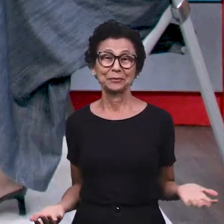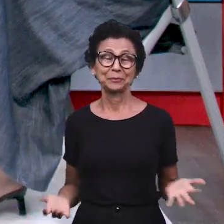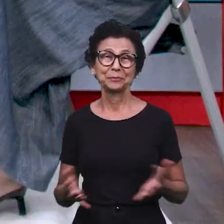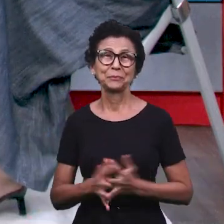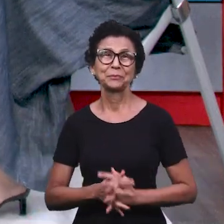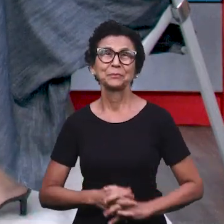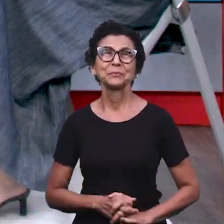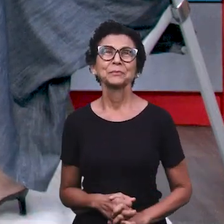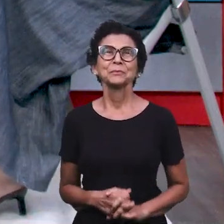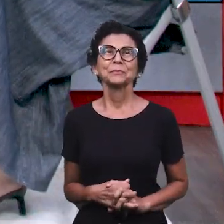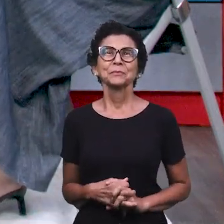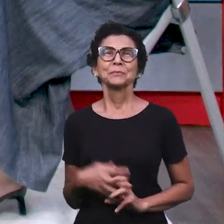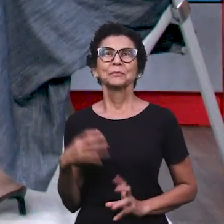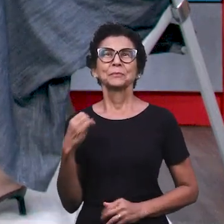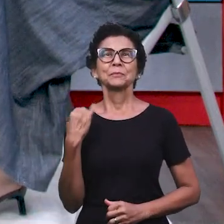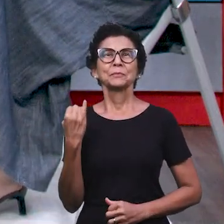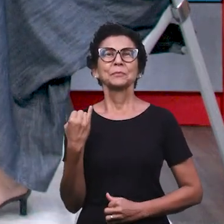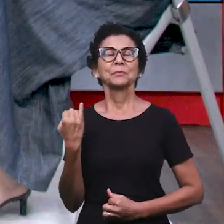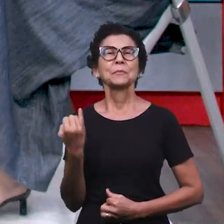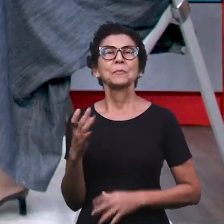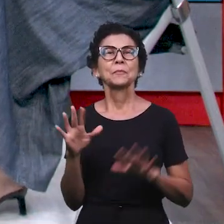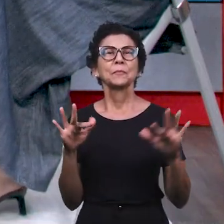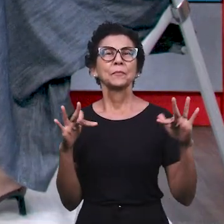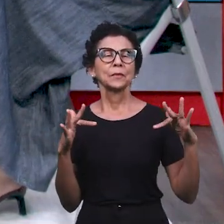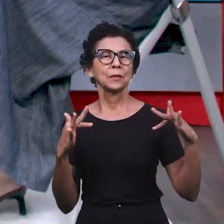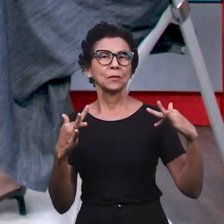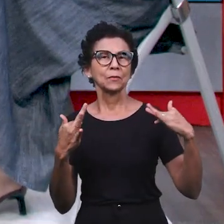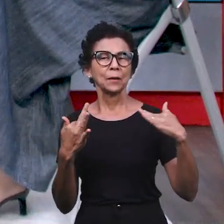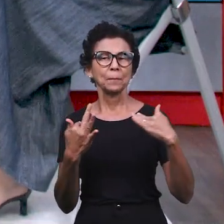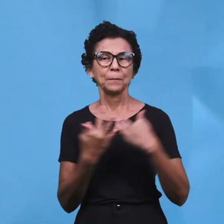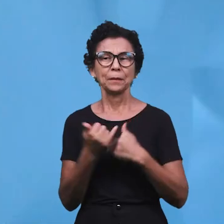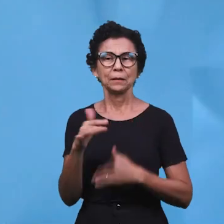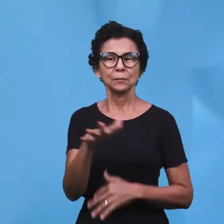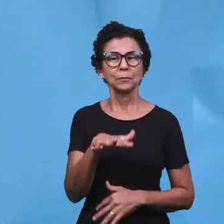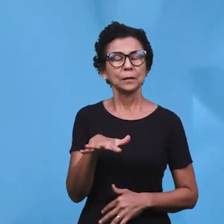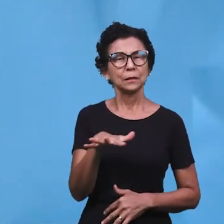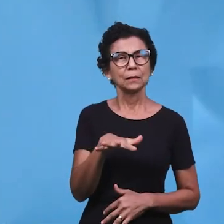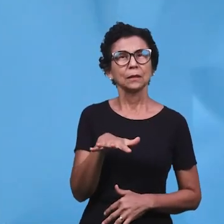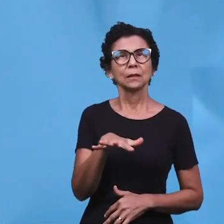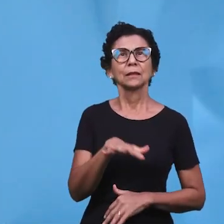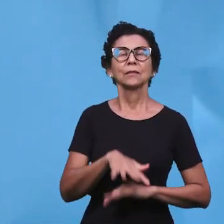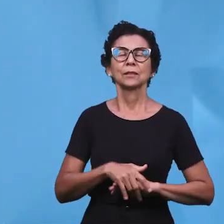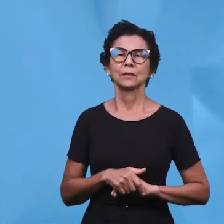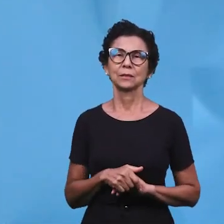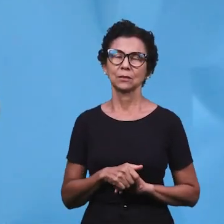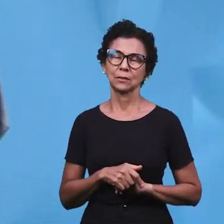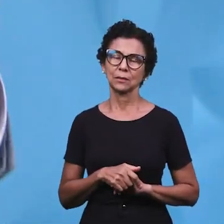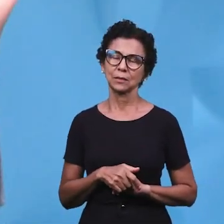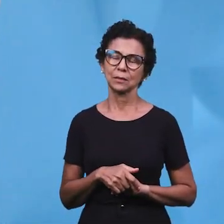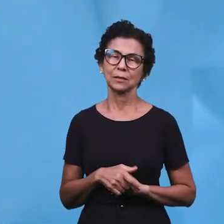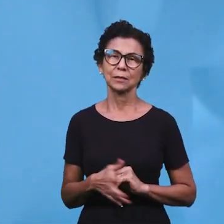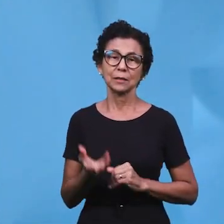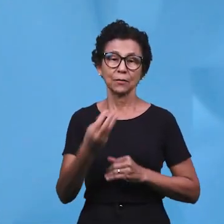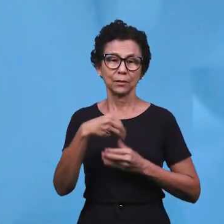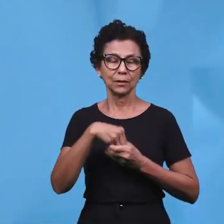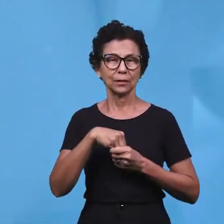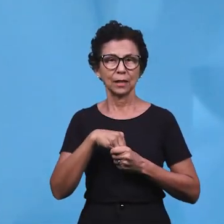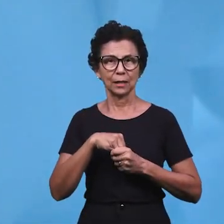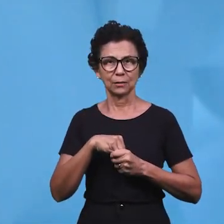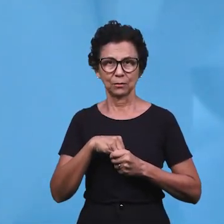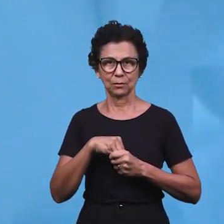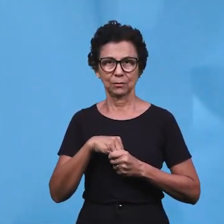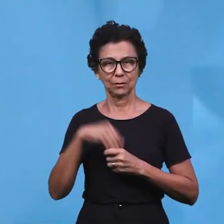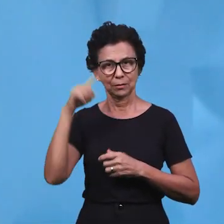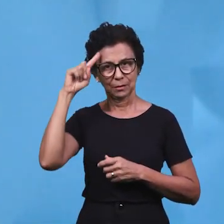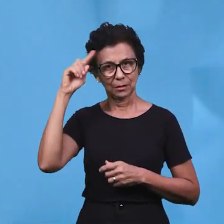a dele. Mas isso é muito importante, que a família, o ambiente familiar, esteja envolvido nessa rotina